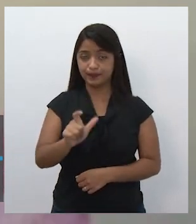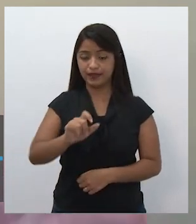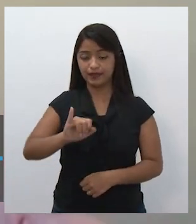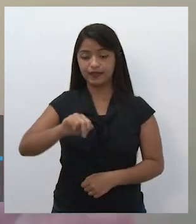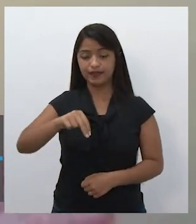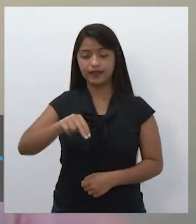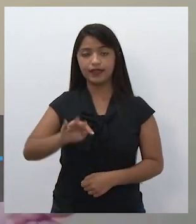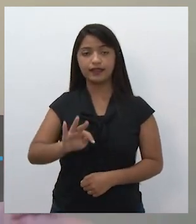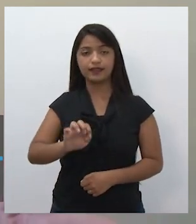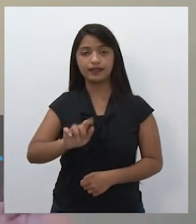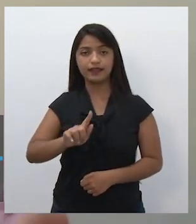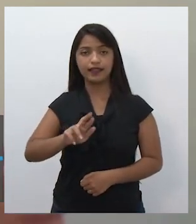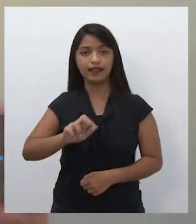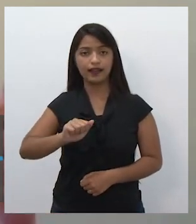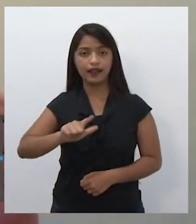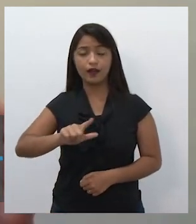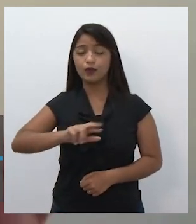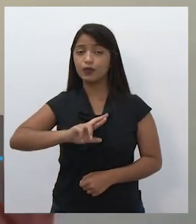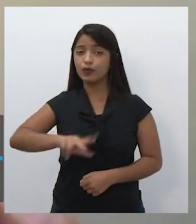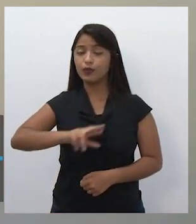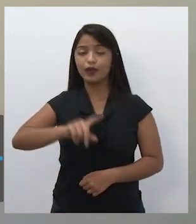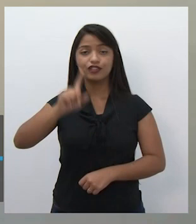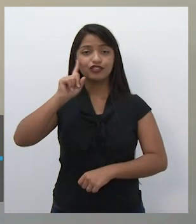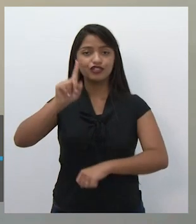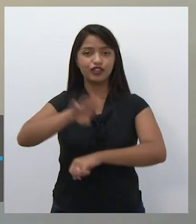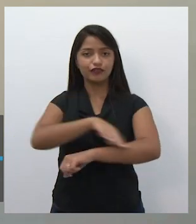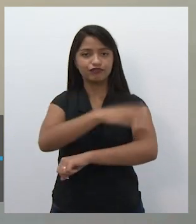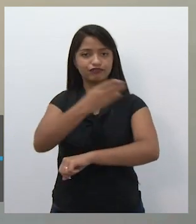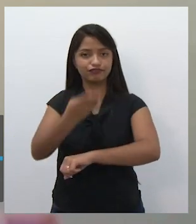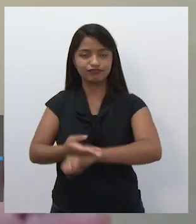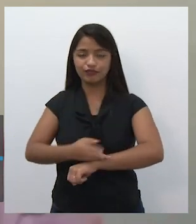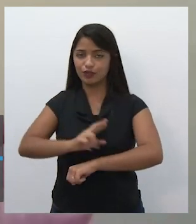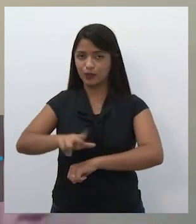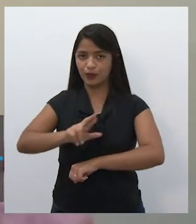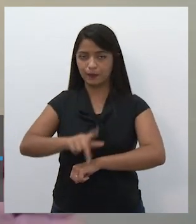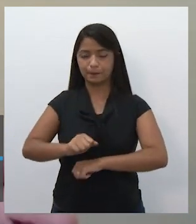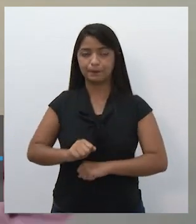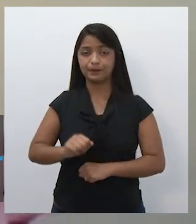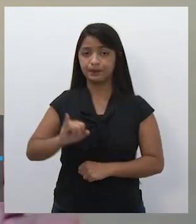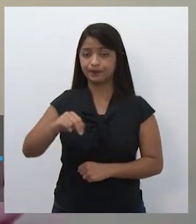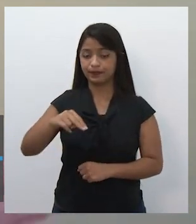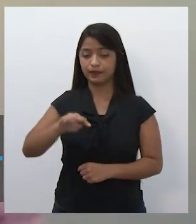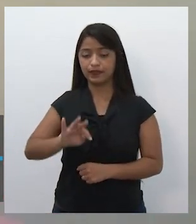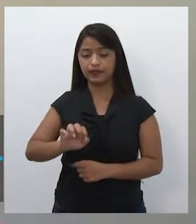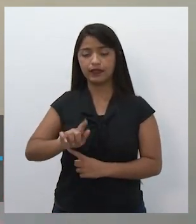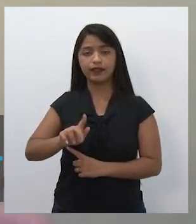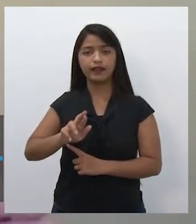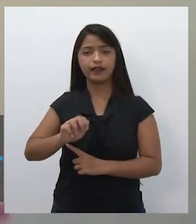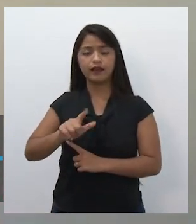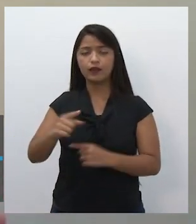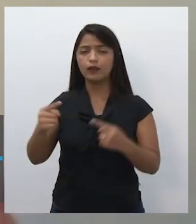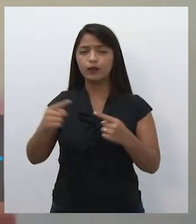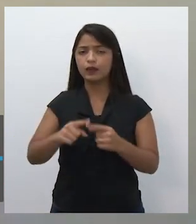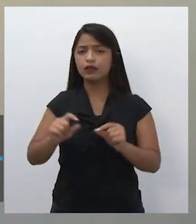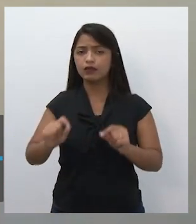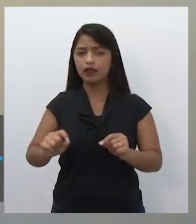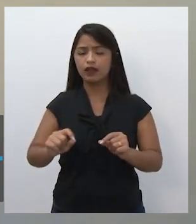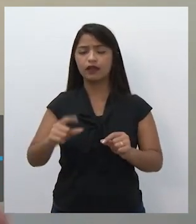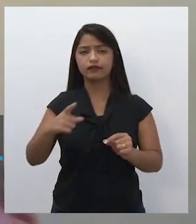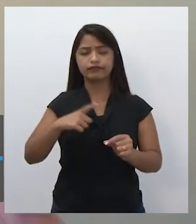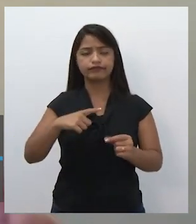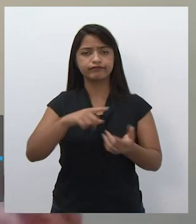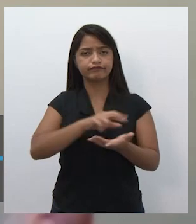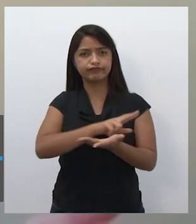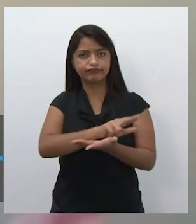desenvolver formação integral com essas intencionalidades na escola de tempo parcial. Quando a